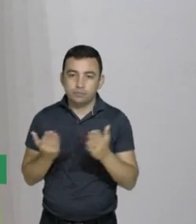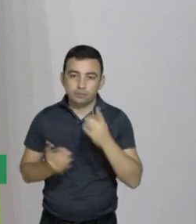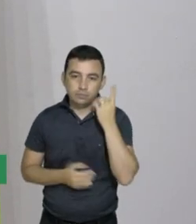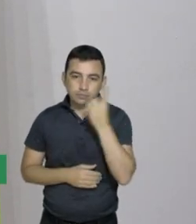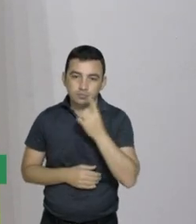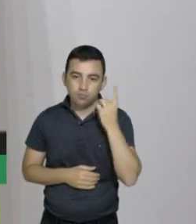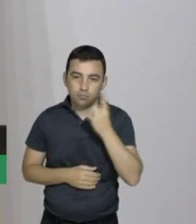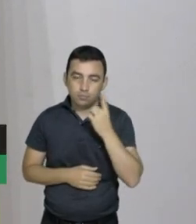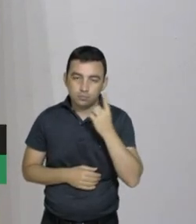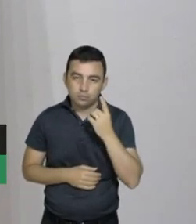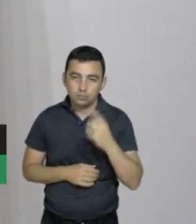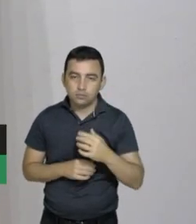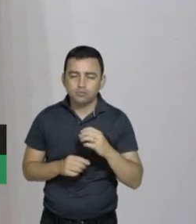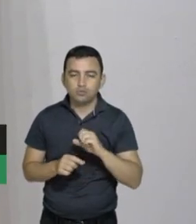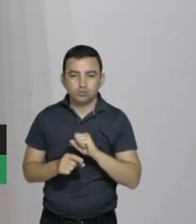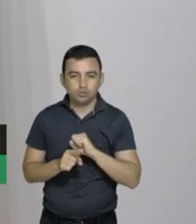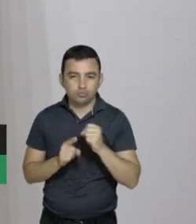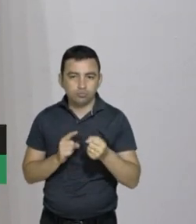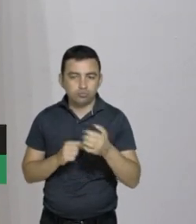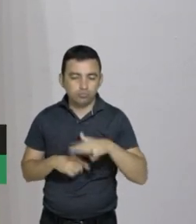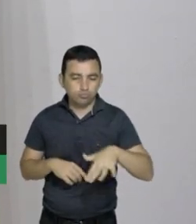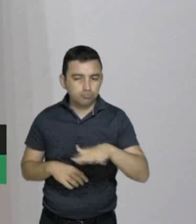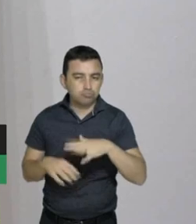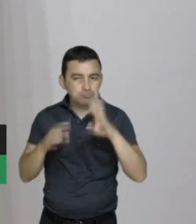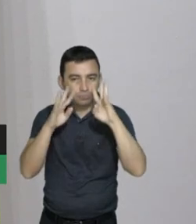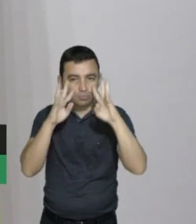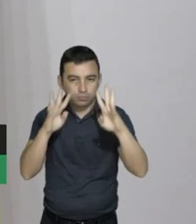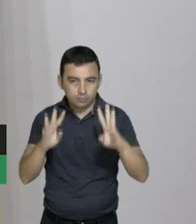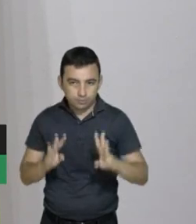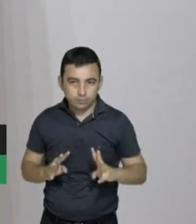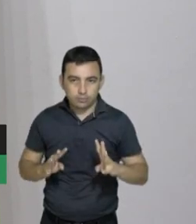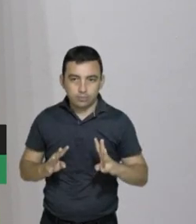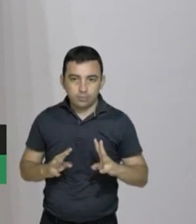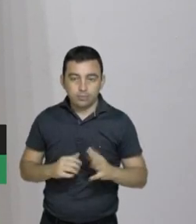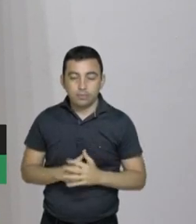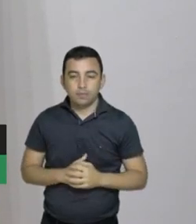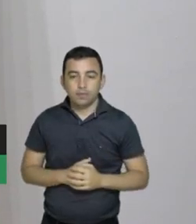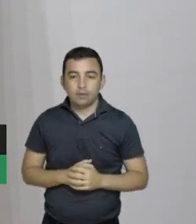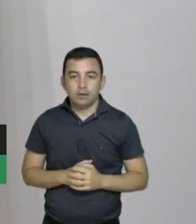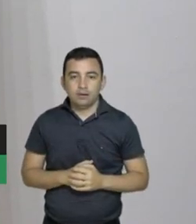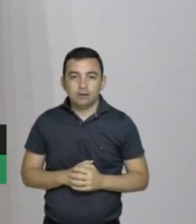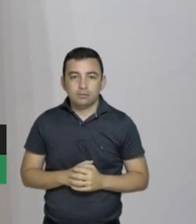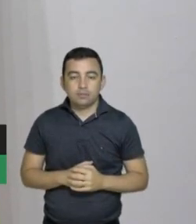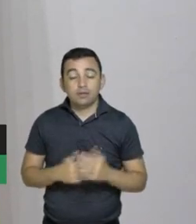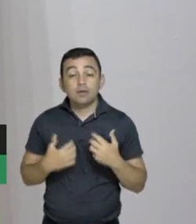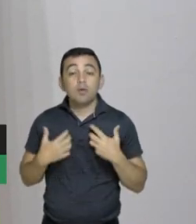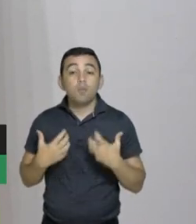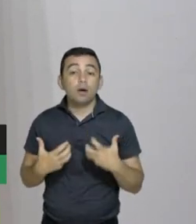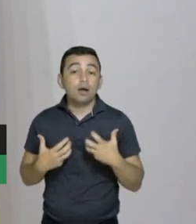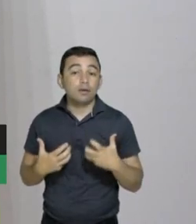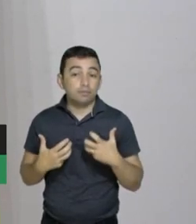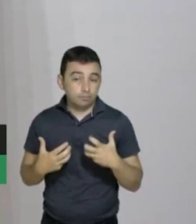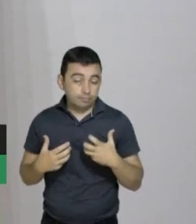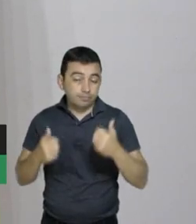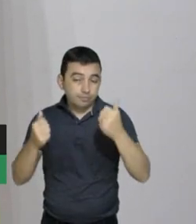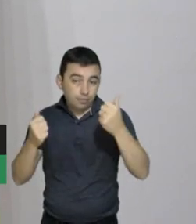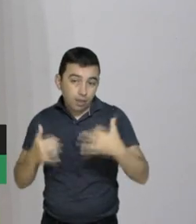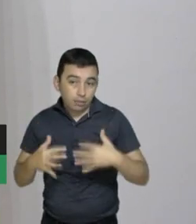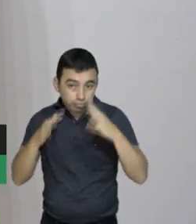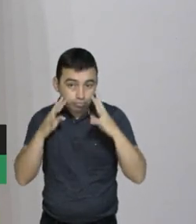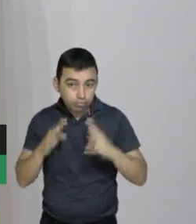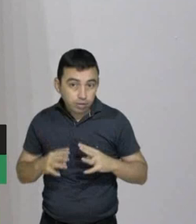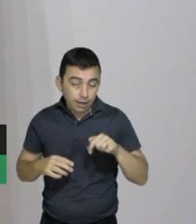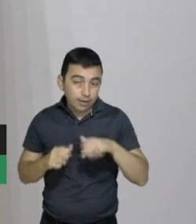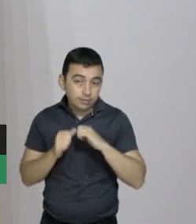sociedade civil que nos acompanha eu queria chamar a atenção da Assembleia